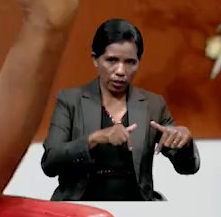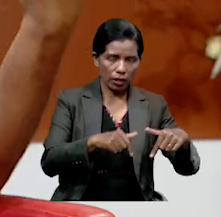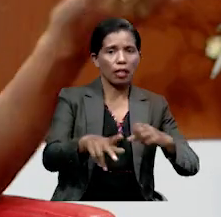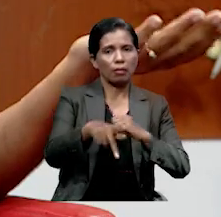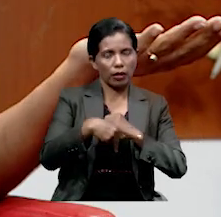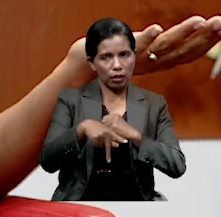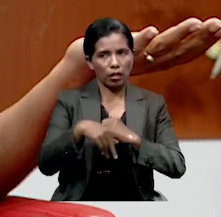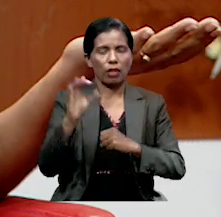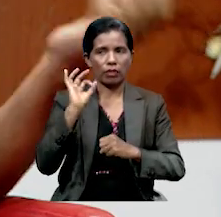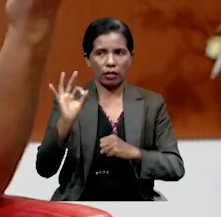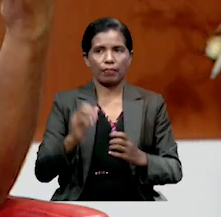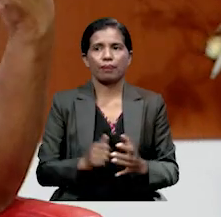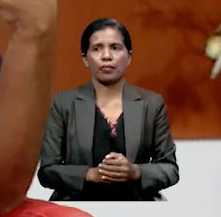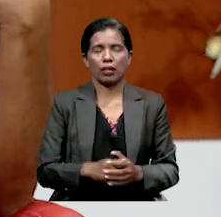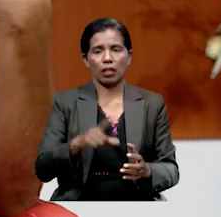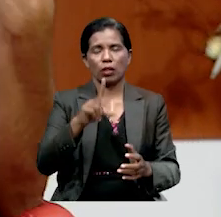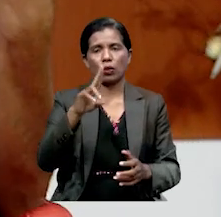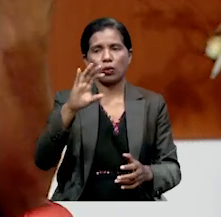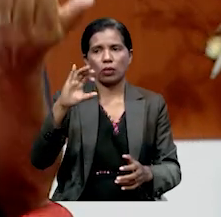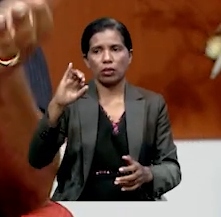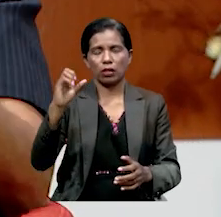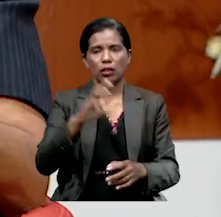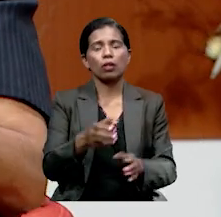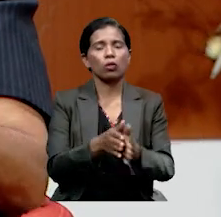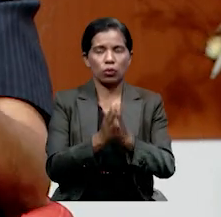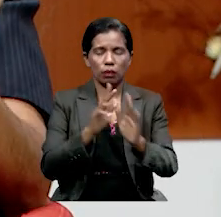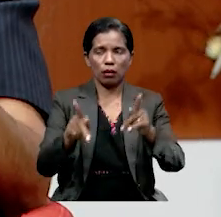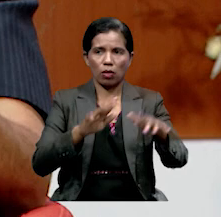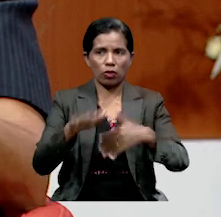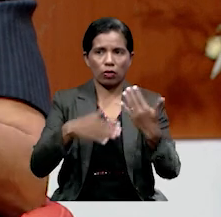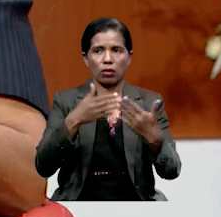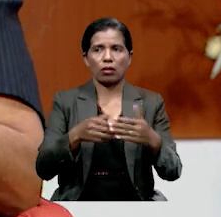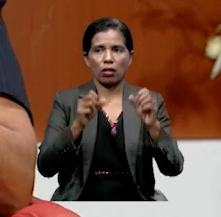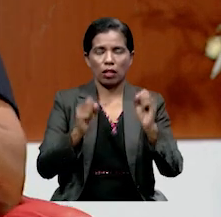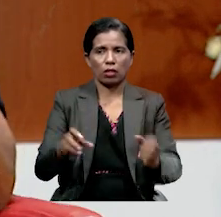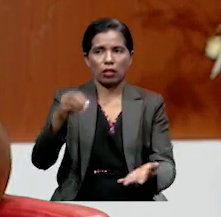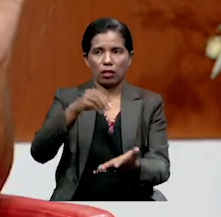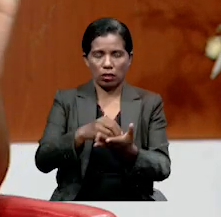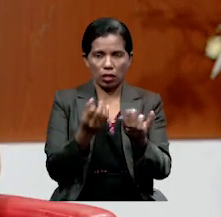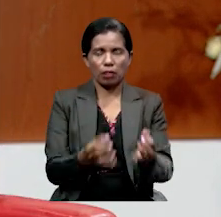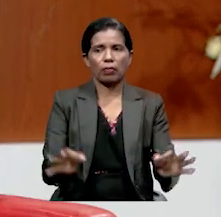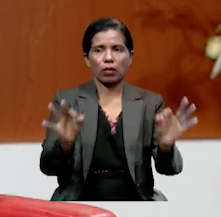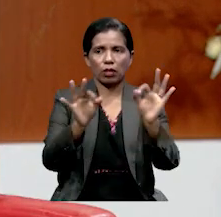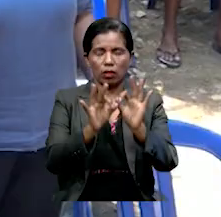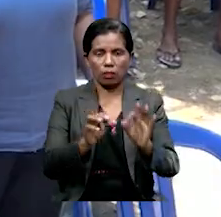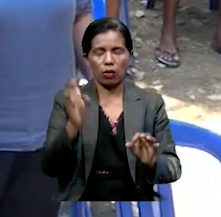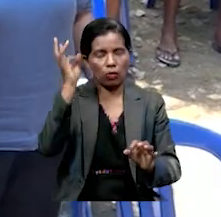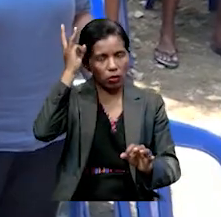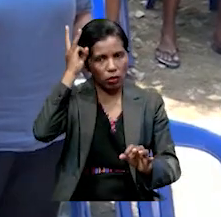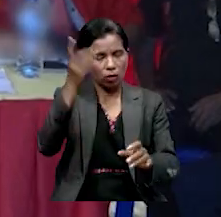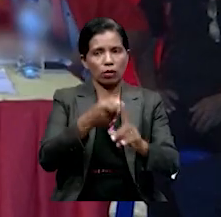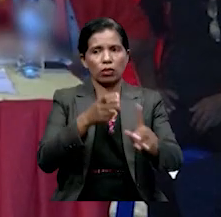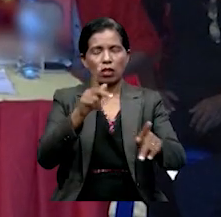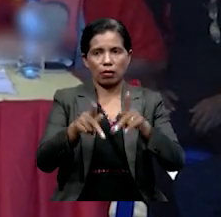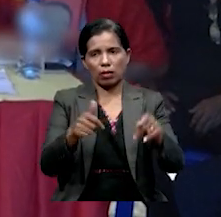partido. Militante Fretelin Lucia Lobato Mos, husu ba militante sira hotu, atu tau mos importansia ba preocupasaun husi militante